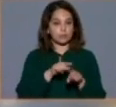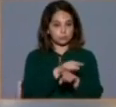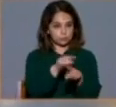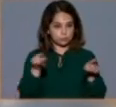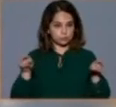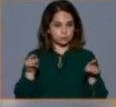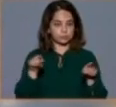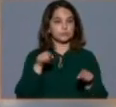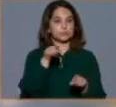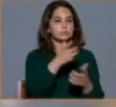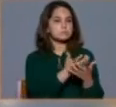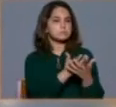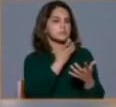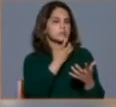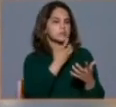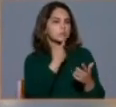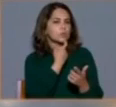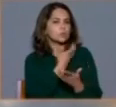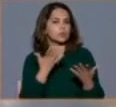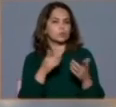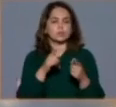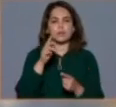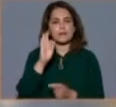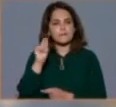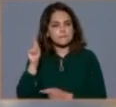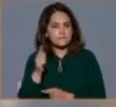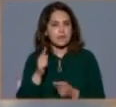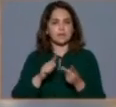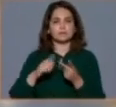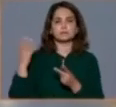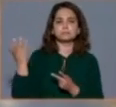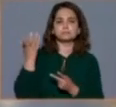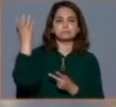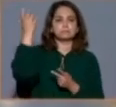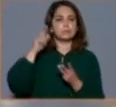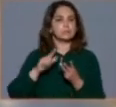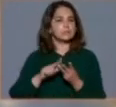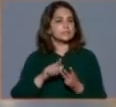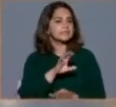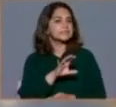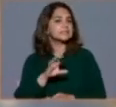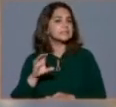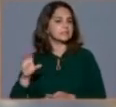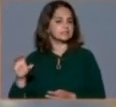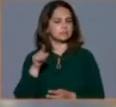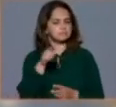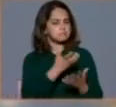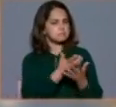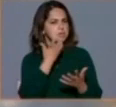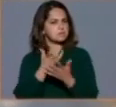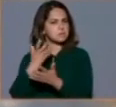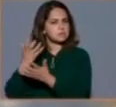que sobressaís em tudo, na fé, na eloquência, na ciência, em toda